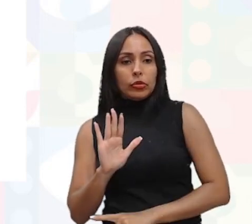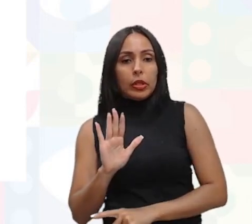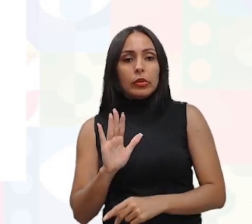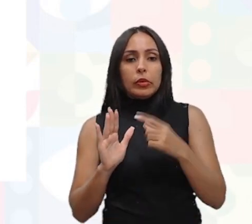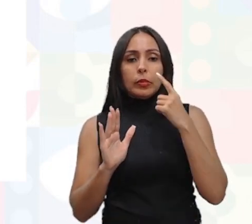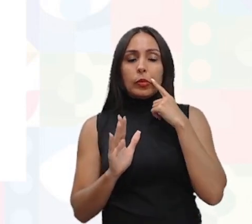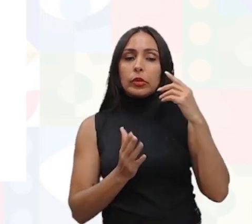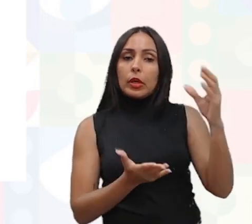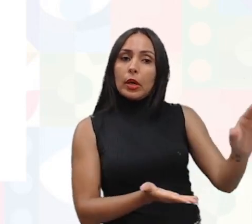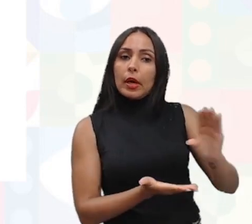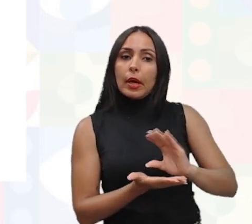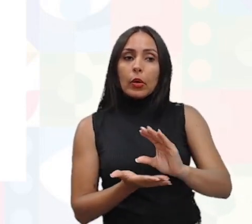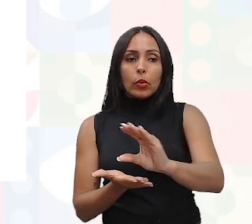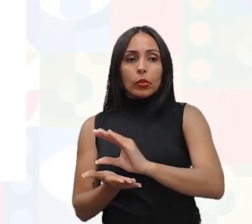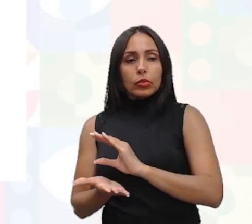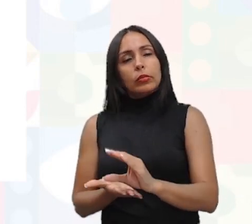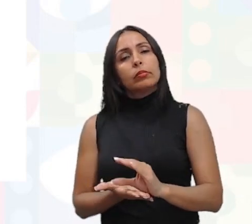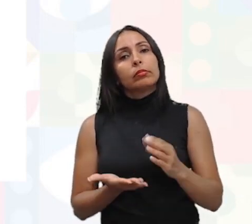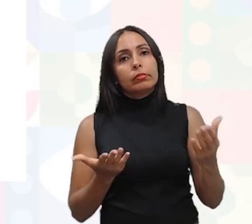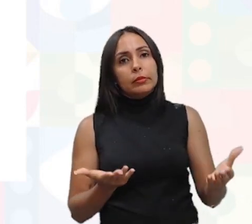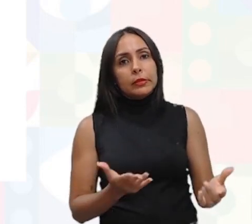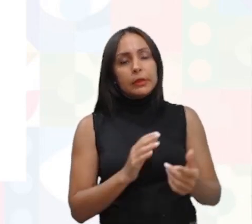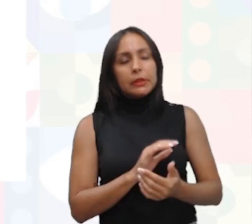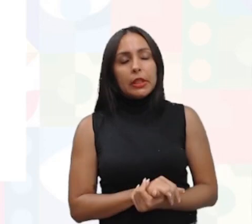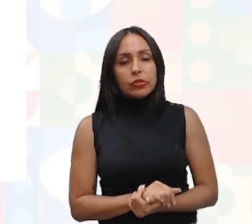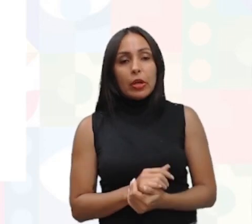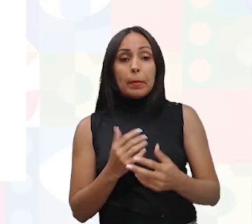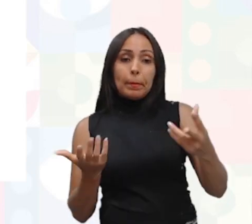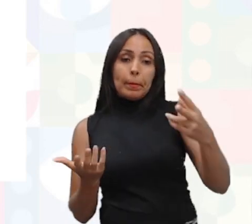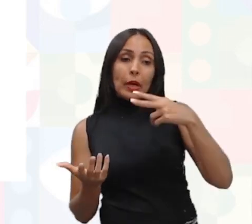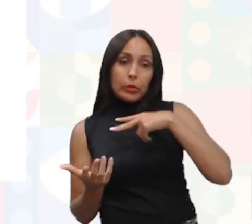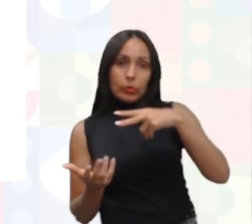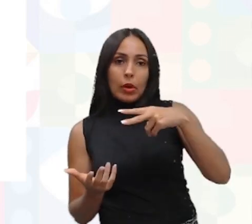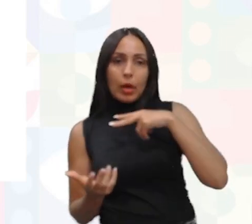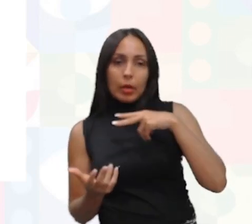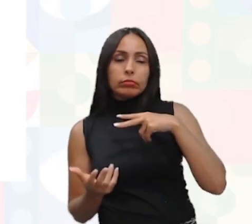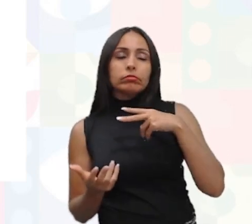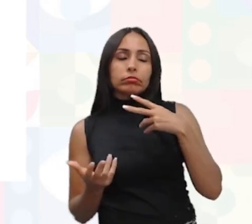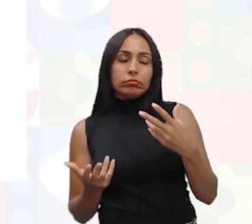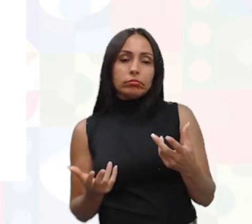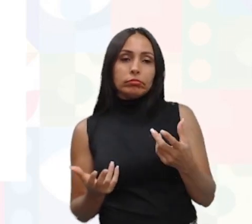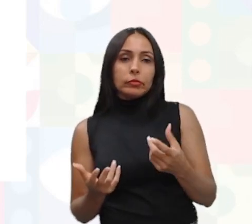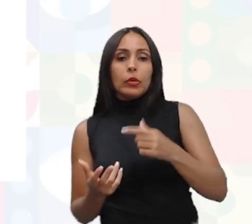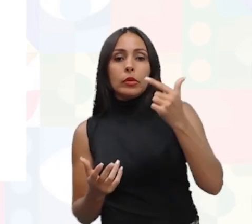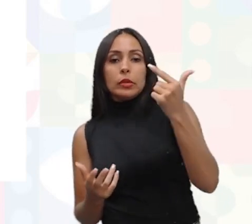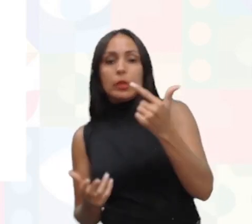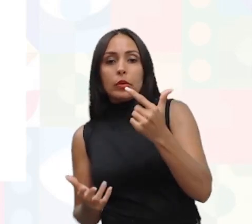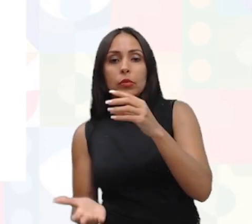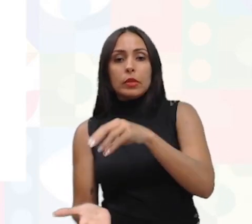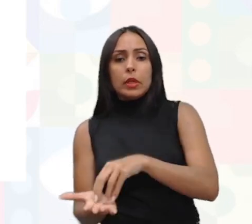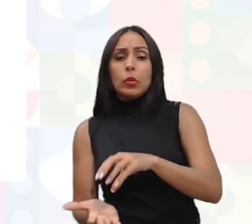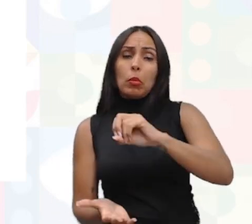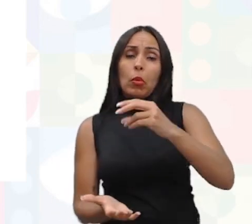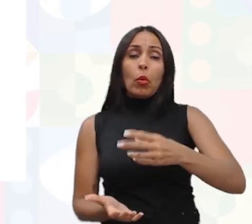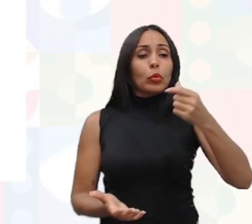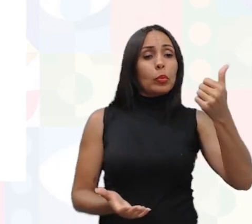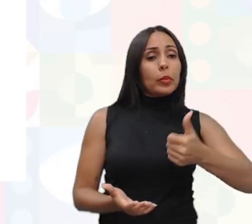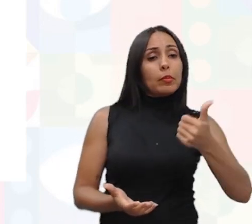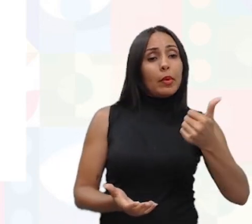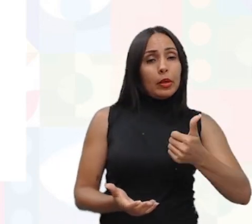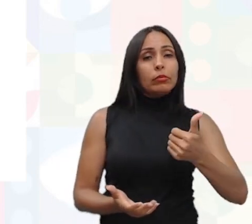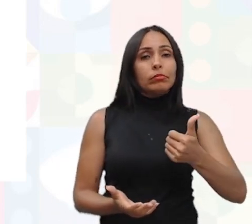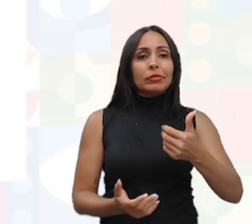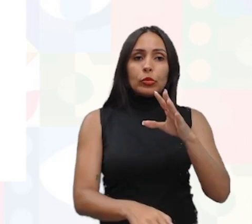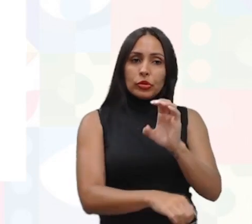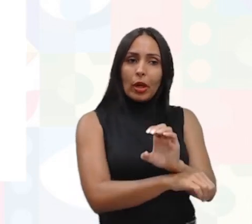recursos, sejam esses recursos na iniciativa privada, no segundo setor, ou seja, no primeiro setor, no Estado. A